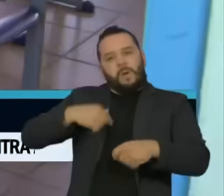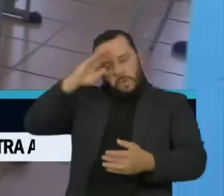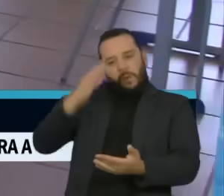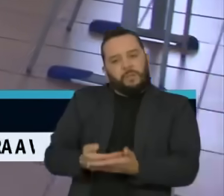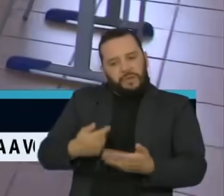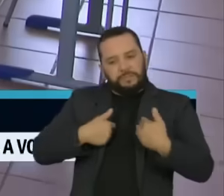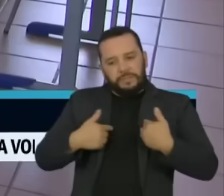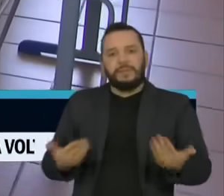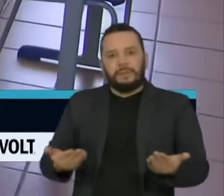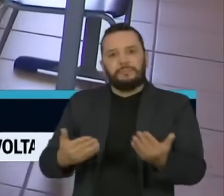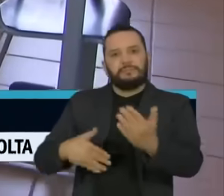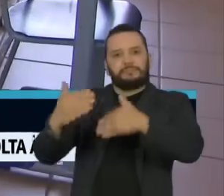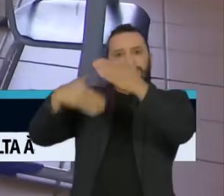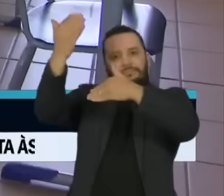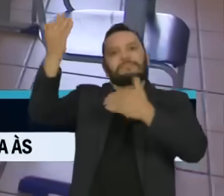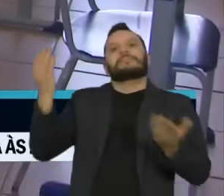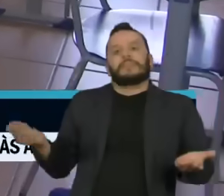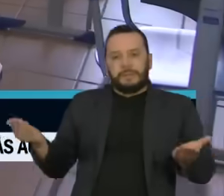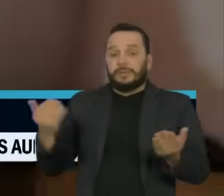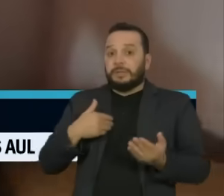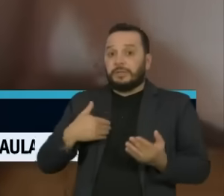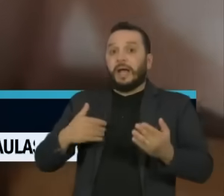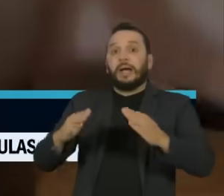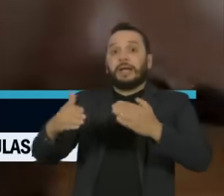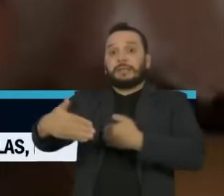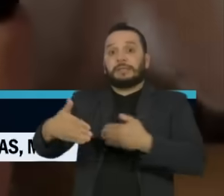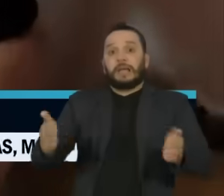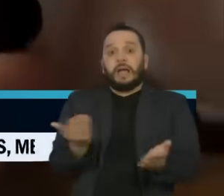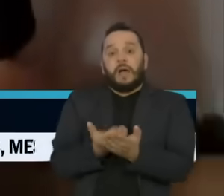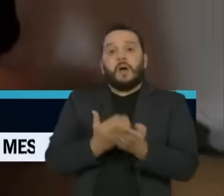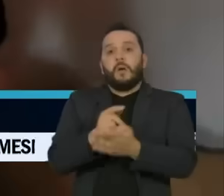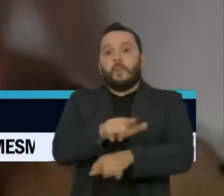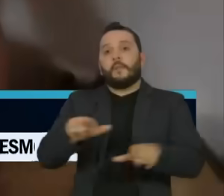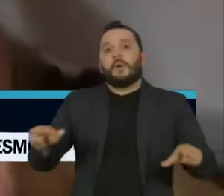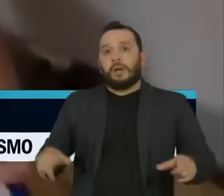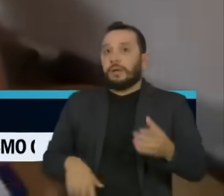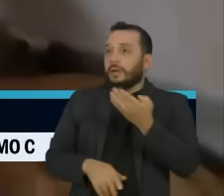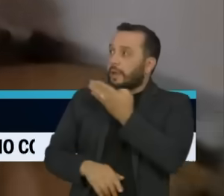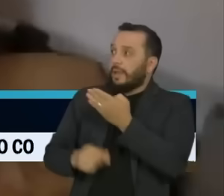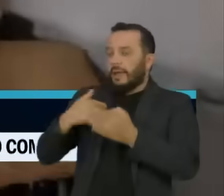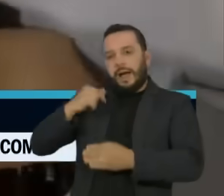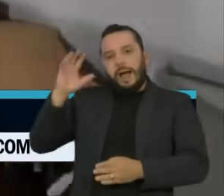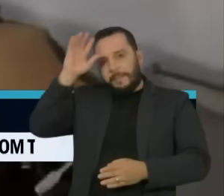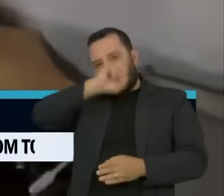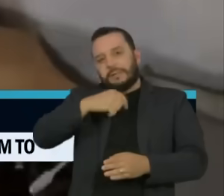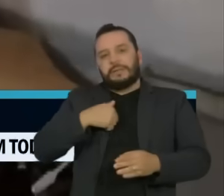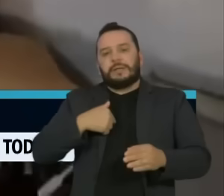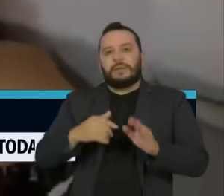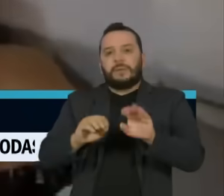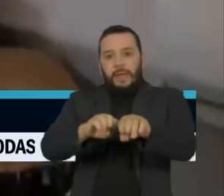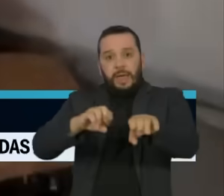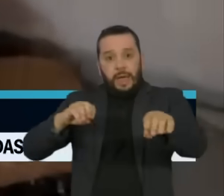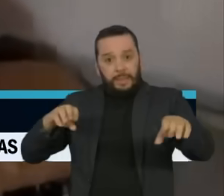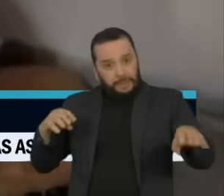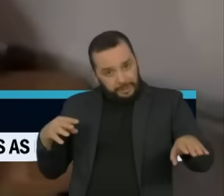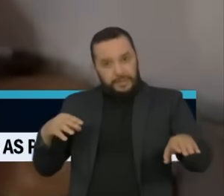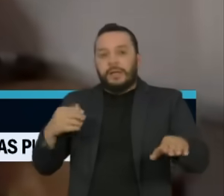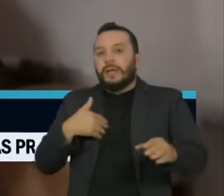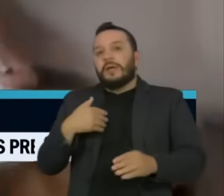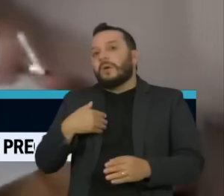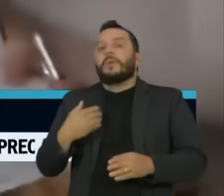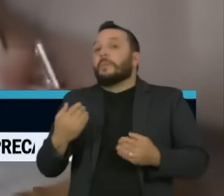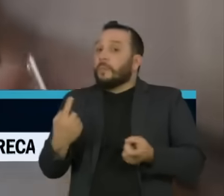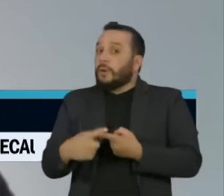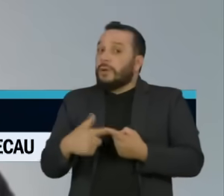Enquanto as salas de aula permanecem vazias, a Emilene vai aprendendo lições que serão úteis no que deverá ser o